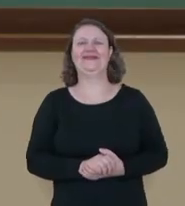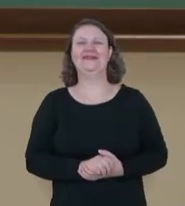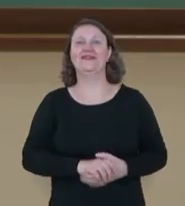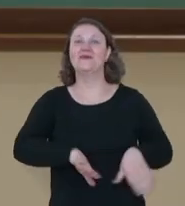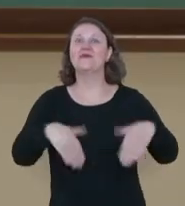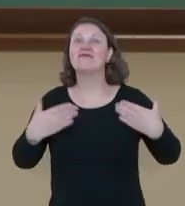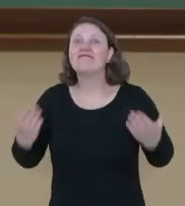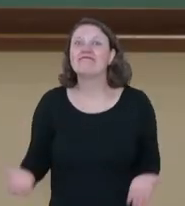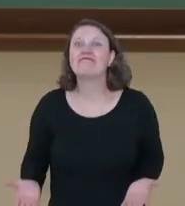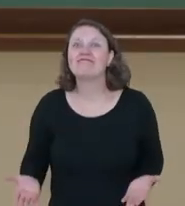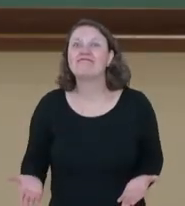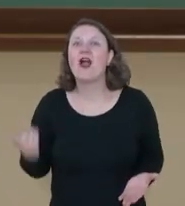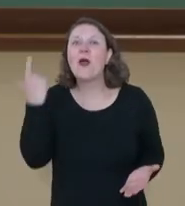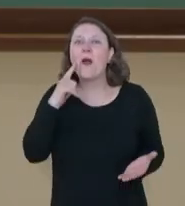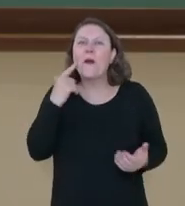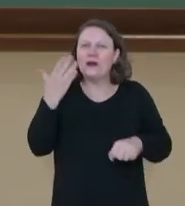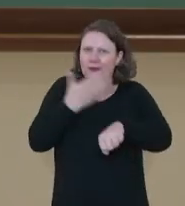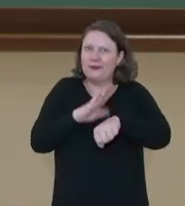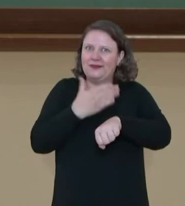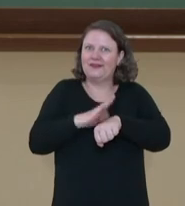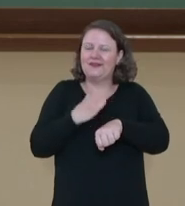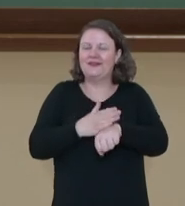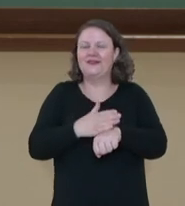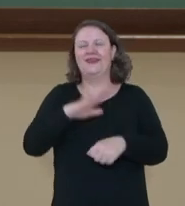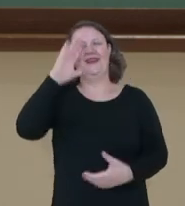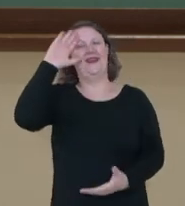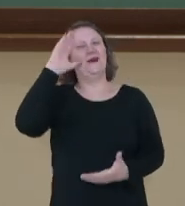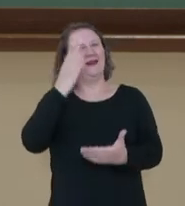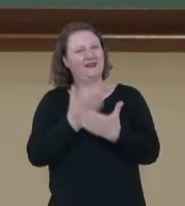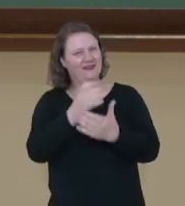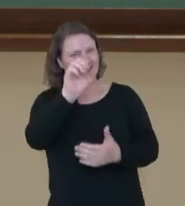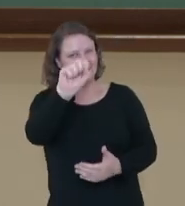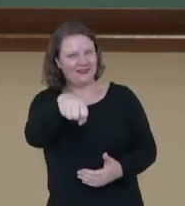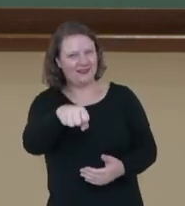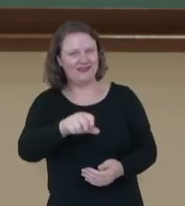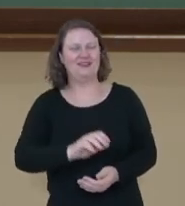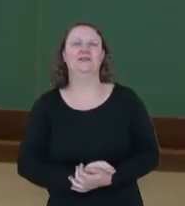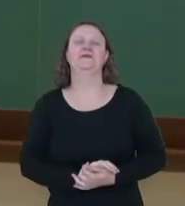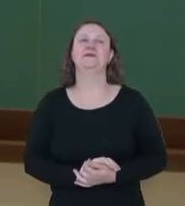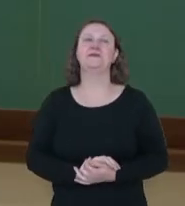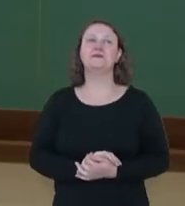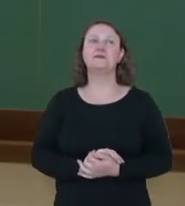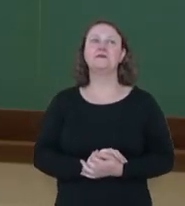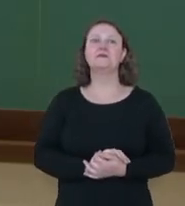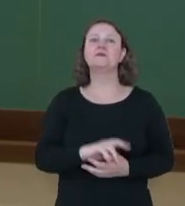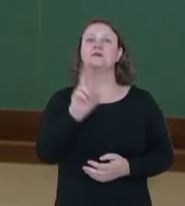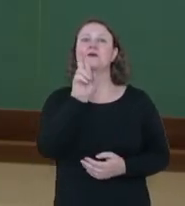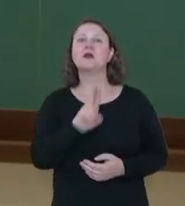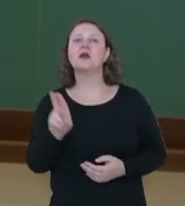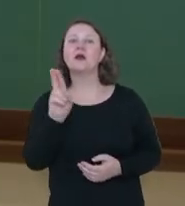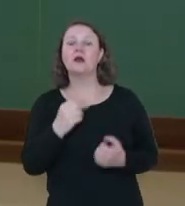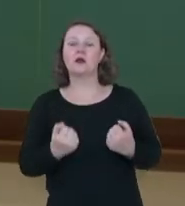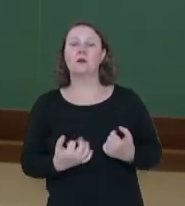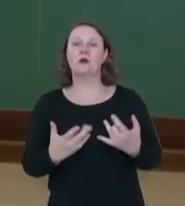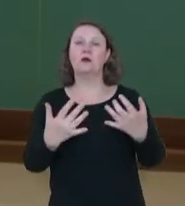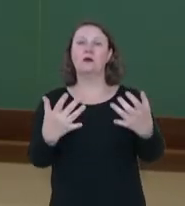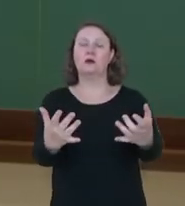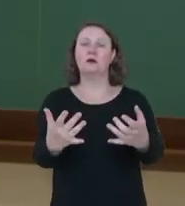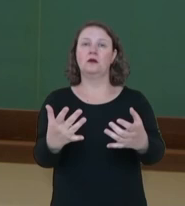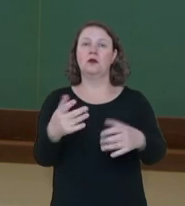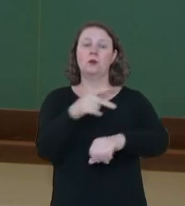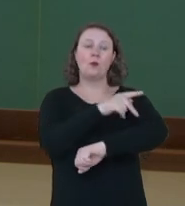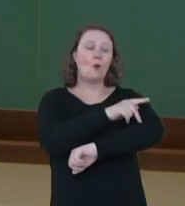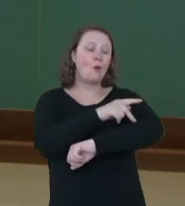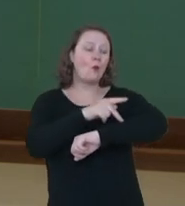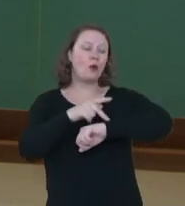E aí, pessoal, conseguiram responder? Eu tenho certeza que sim. Vamos lá. Então, ele usou plantas consideradas por ele